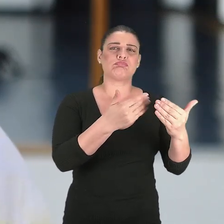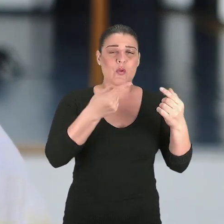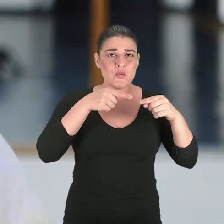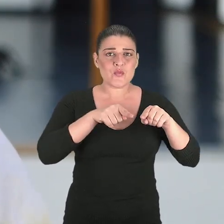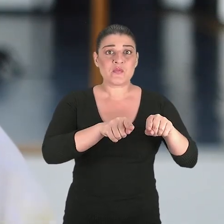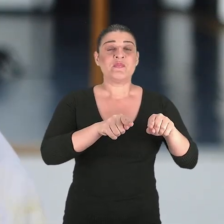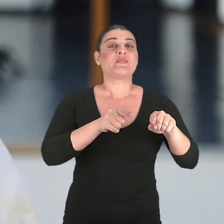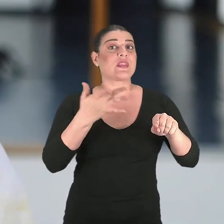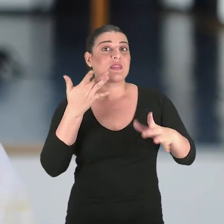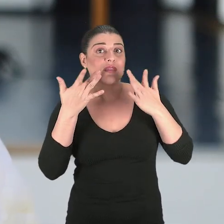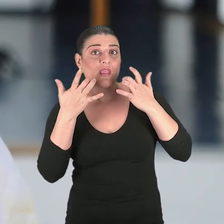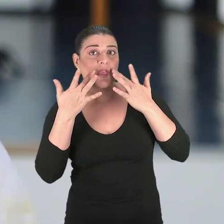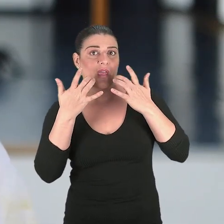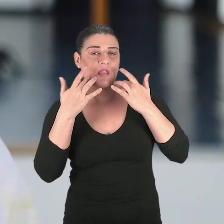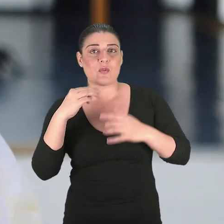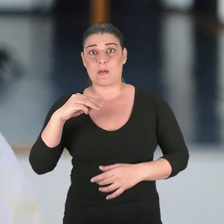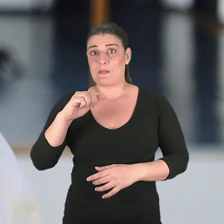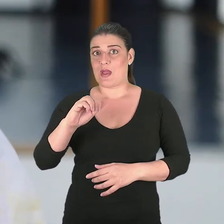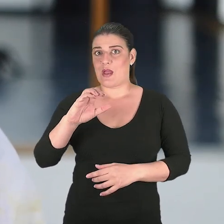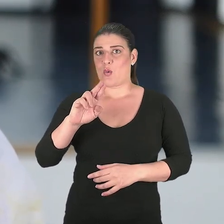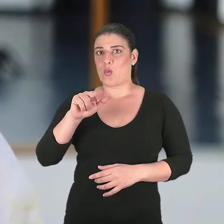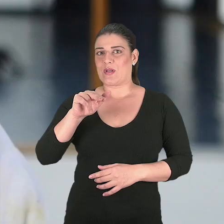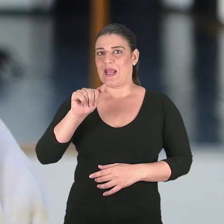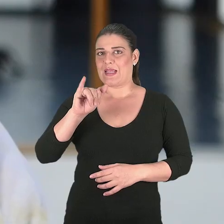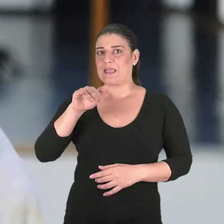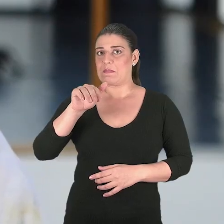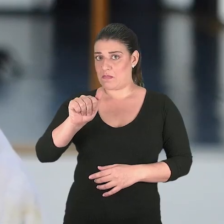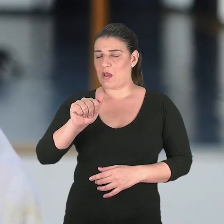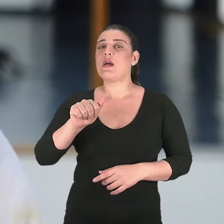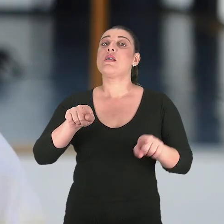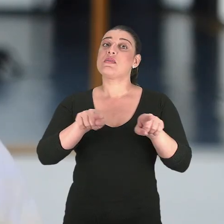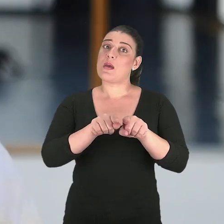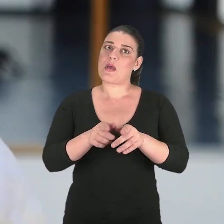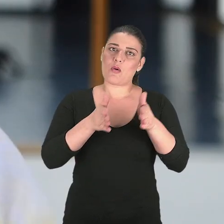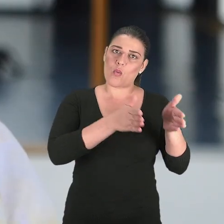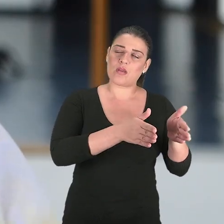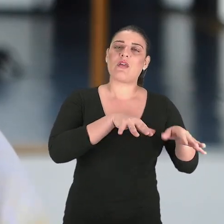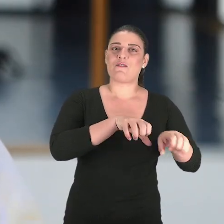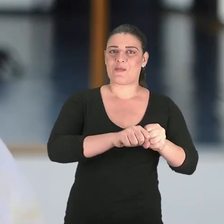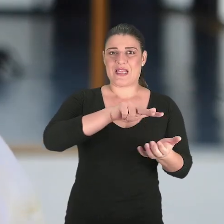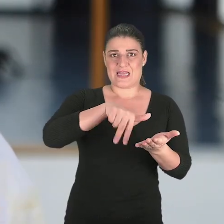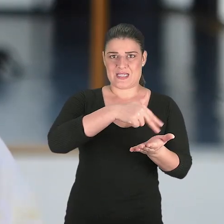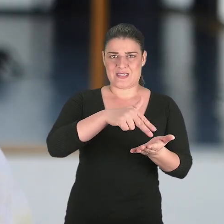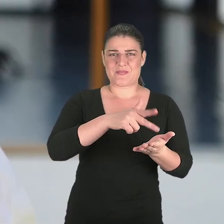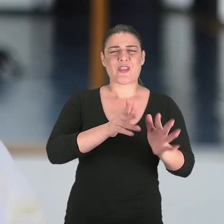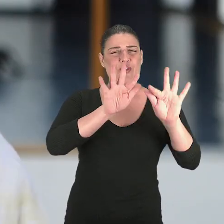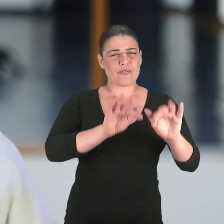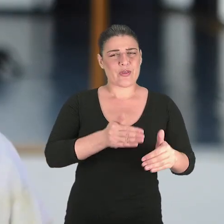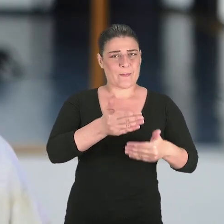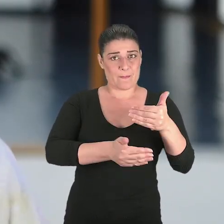tempo. O teatro, fiz uma Macunaíma, né? E a minha formação em dança. Só que aí terminou esse primeiro